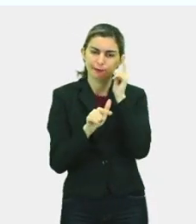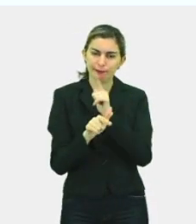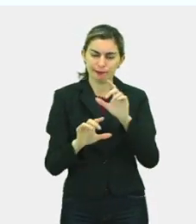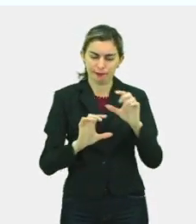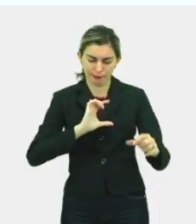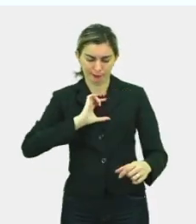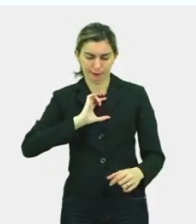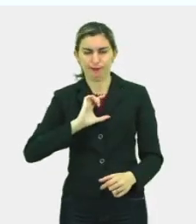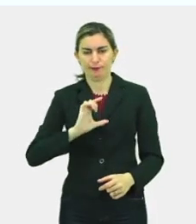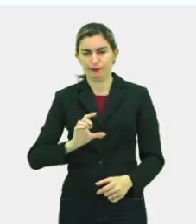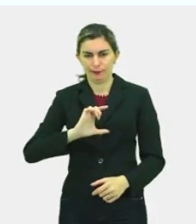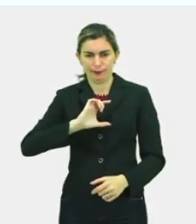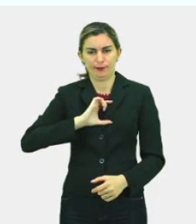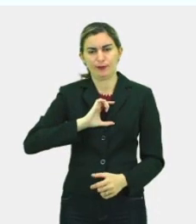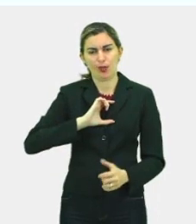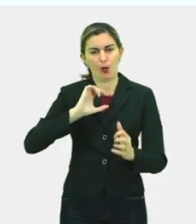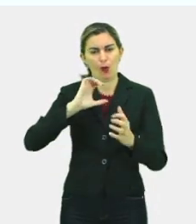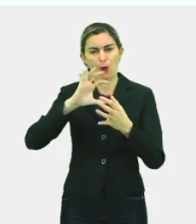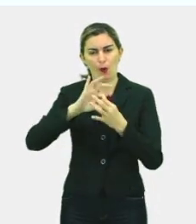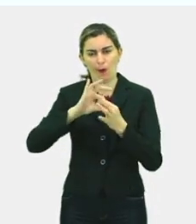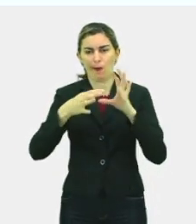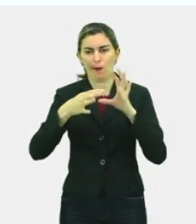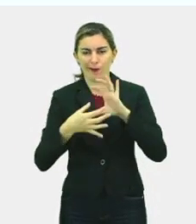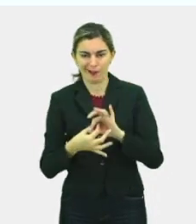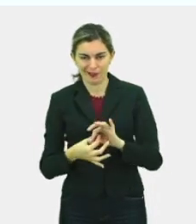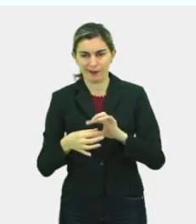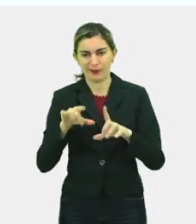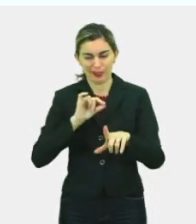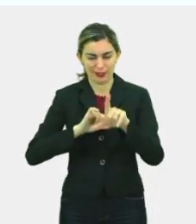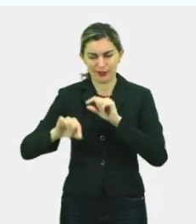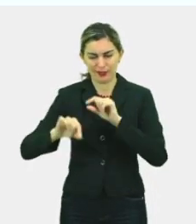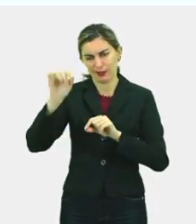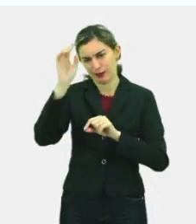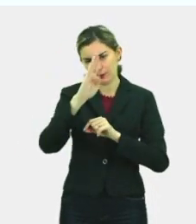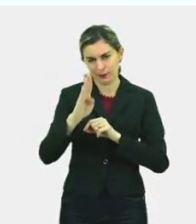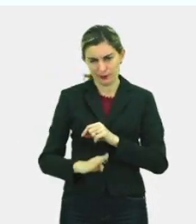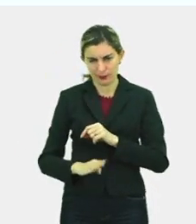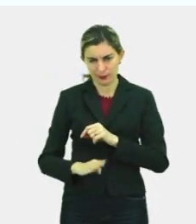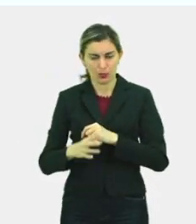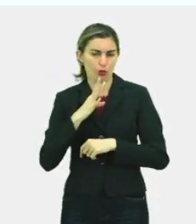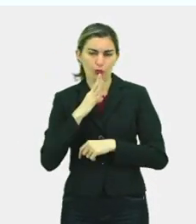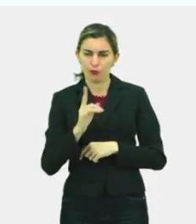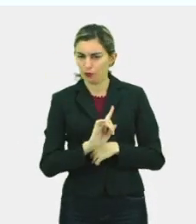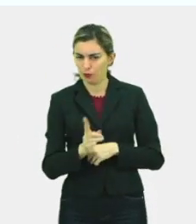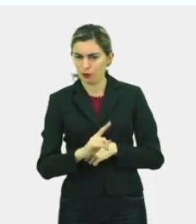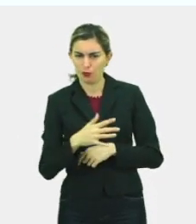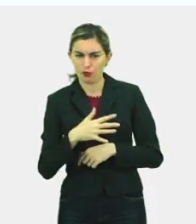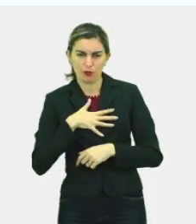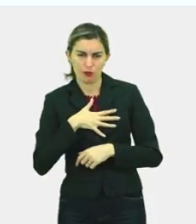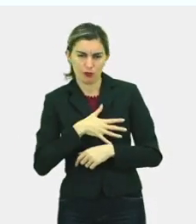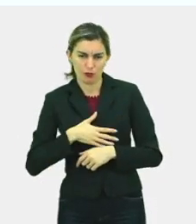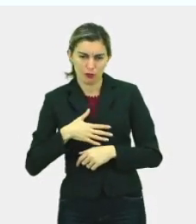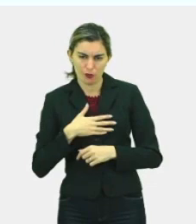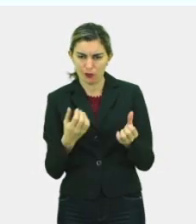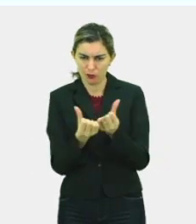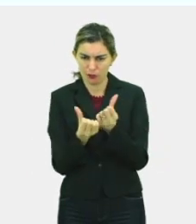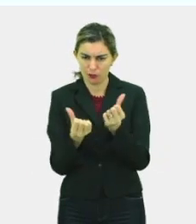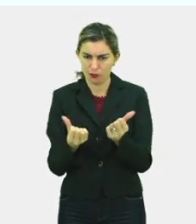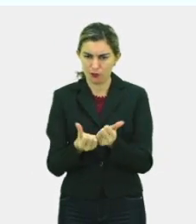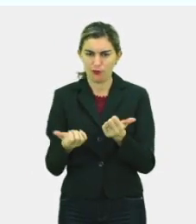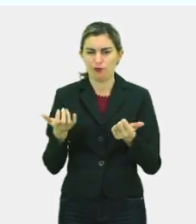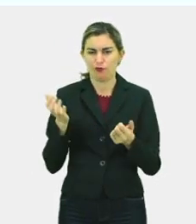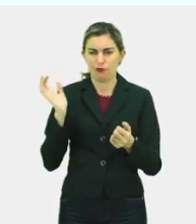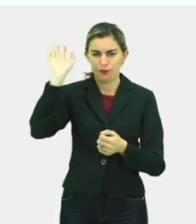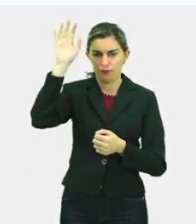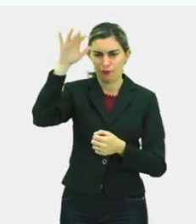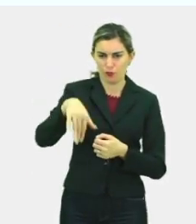conquistou várias medalhas, inclusive medalhas olímpicas, na seleção brasileira. Então, para quem não conhece aí, para quem gosta de jogar vôlei,